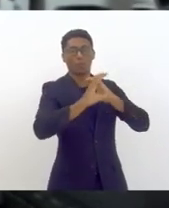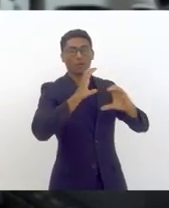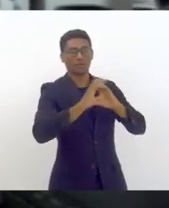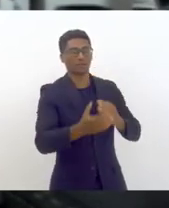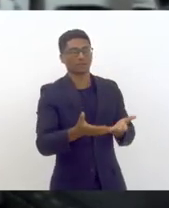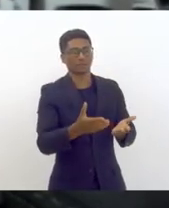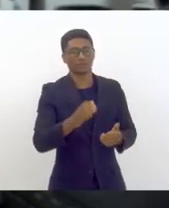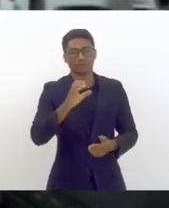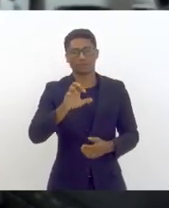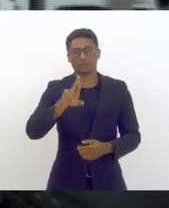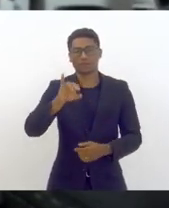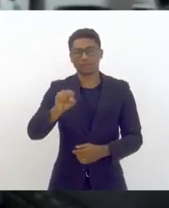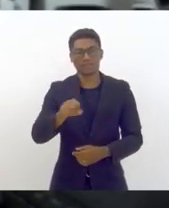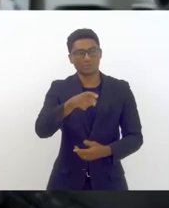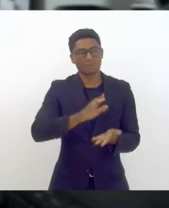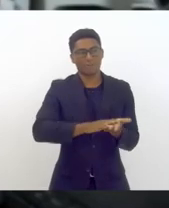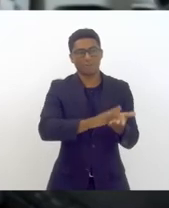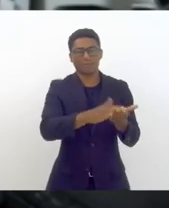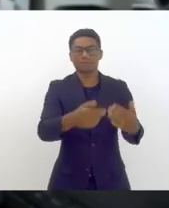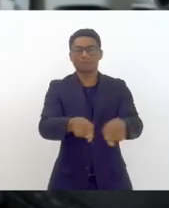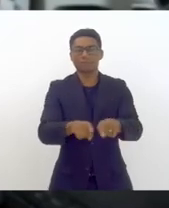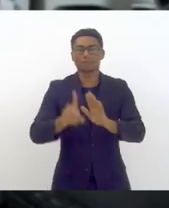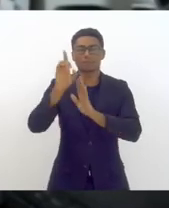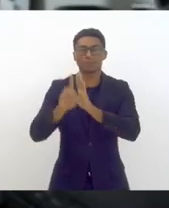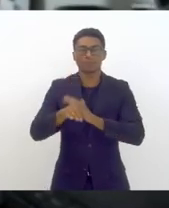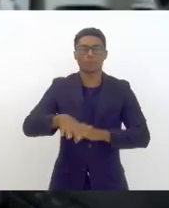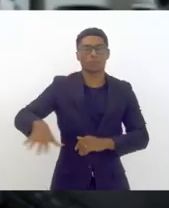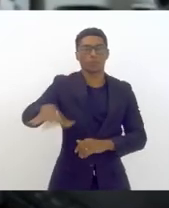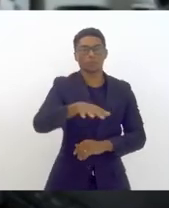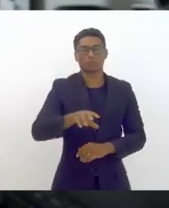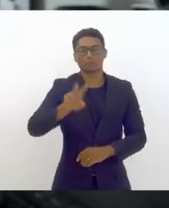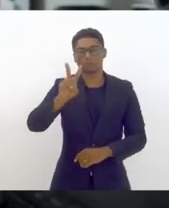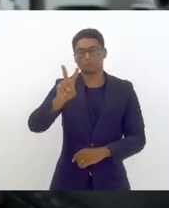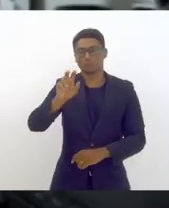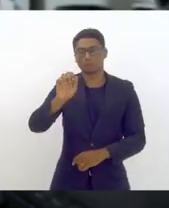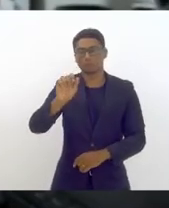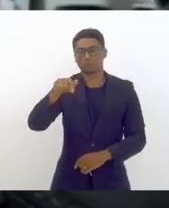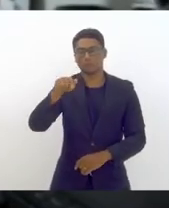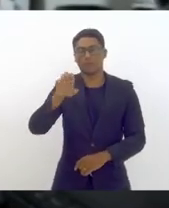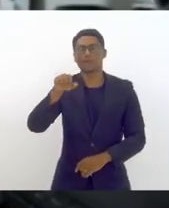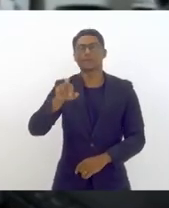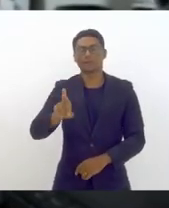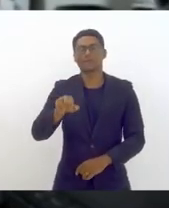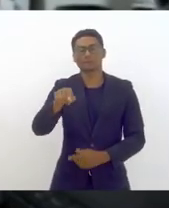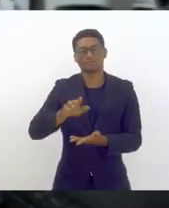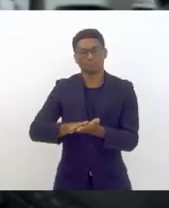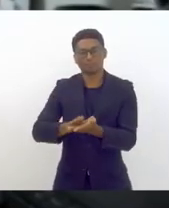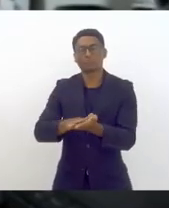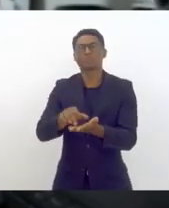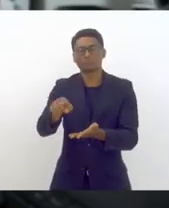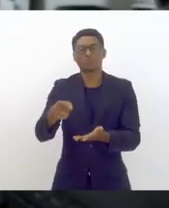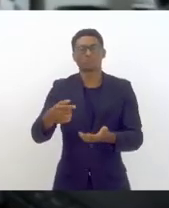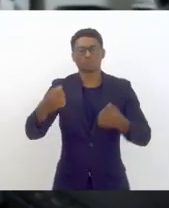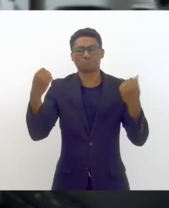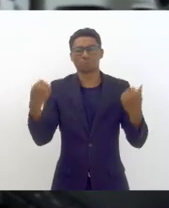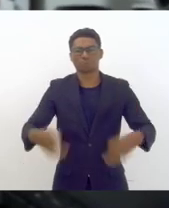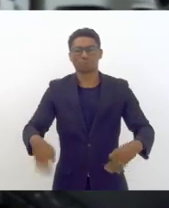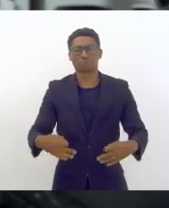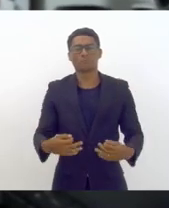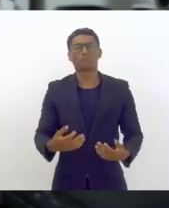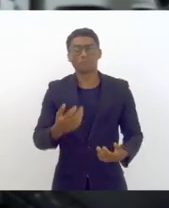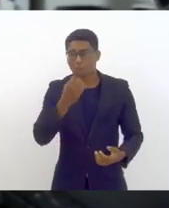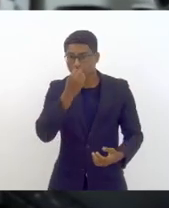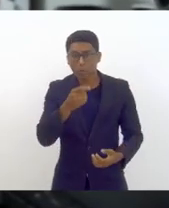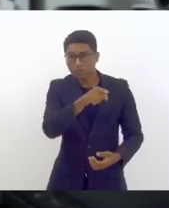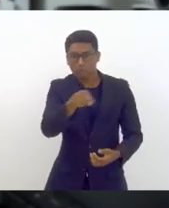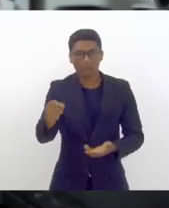querida Cris Laranjeira, a diretoria-geral Wagner Victor, tem feito escola aí, e muito bom a gente ver jovens